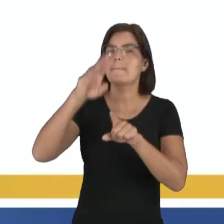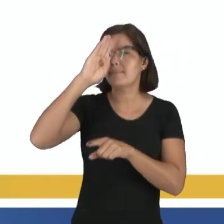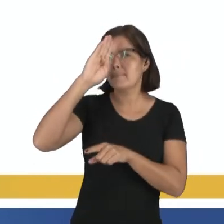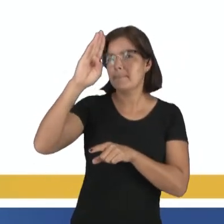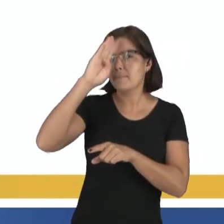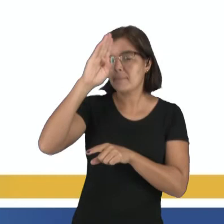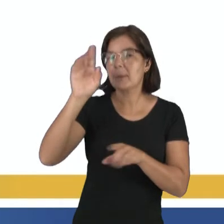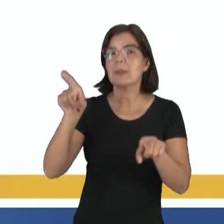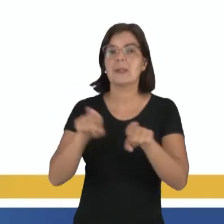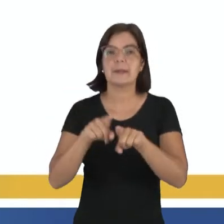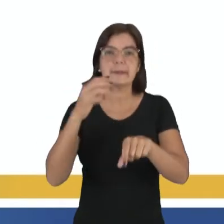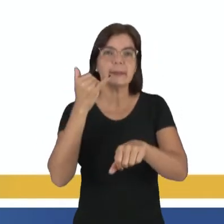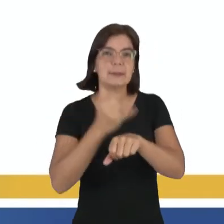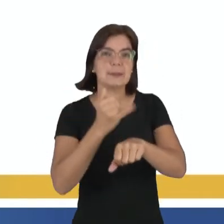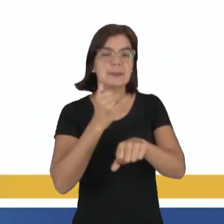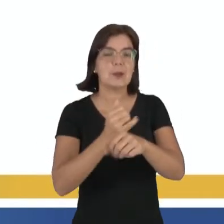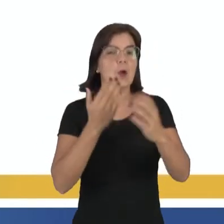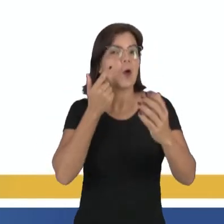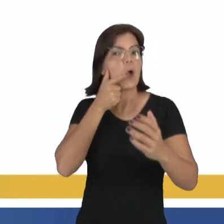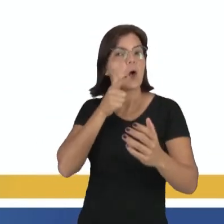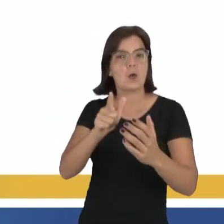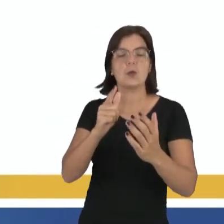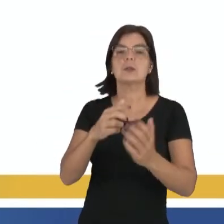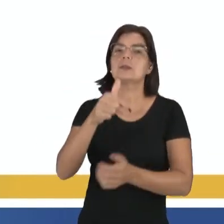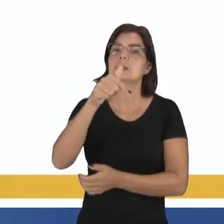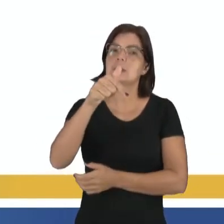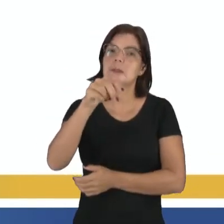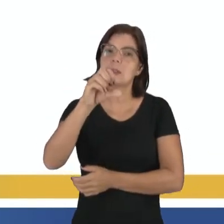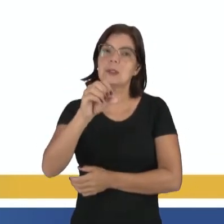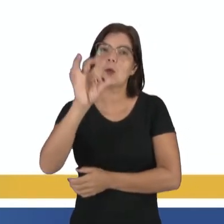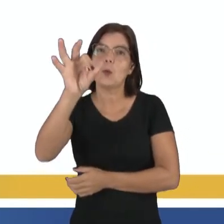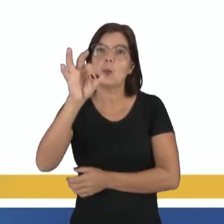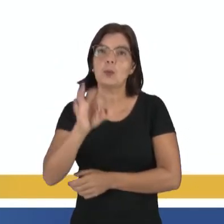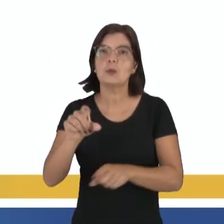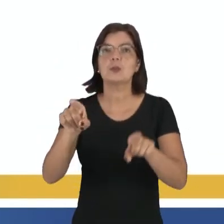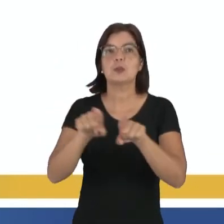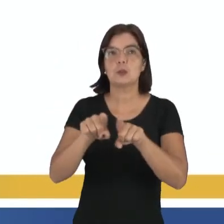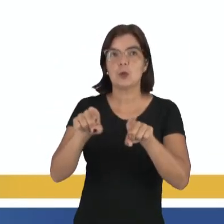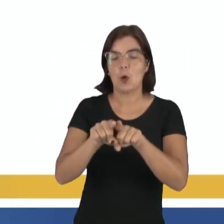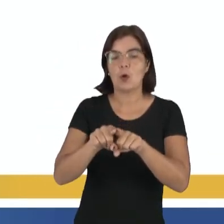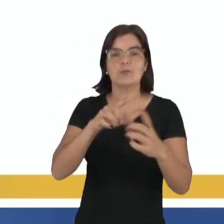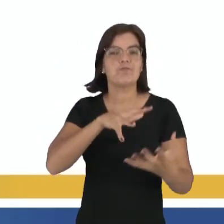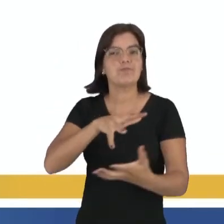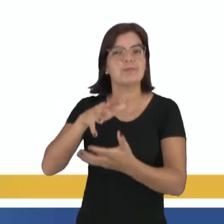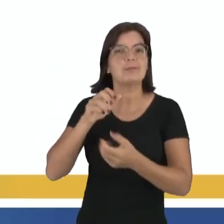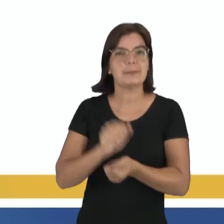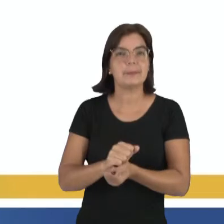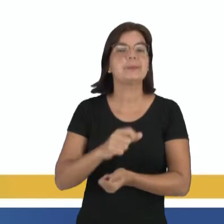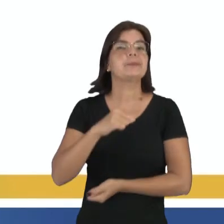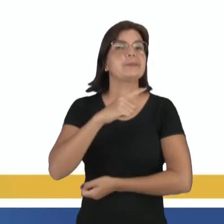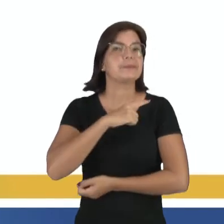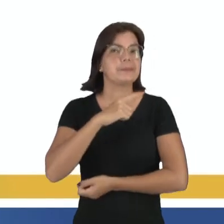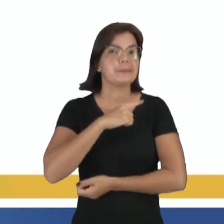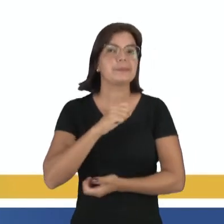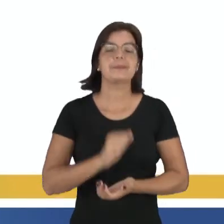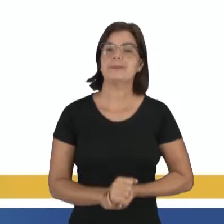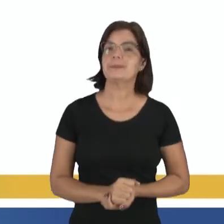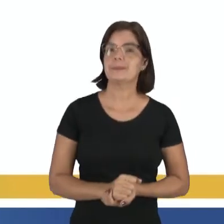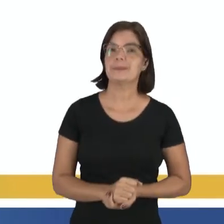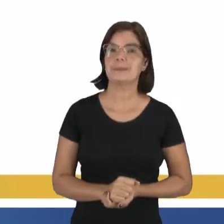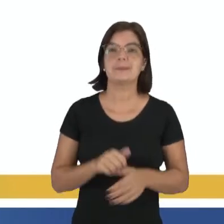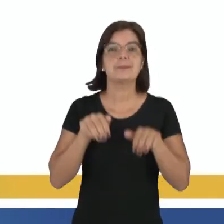principais países produtores de minério de ferro alcançaram 79,8% da produção global. E aí nós temos o caso aí